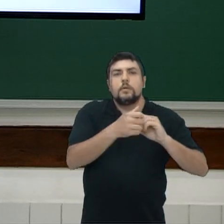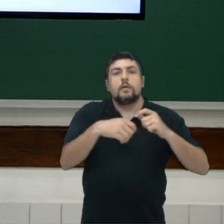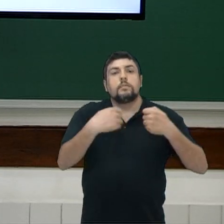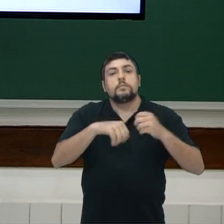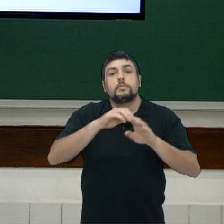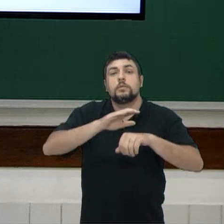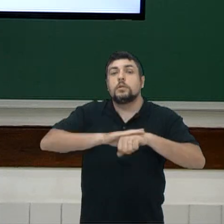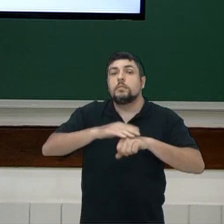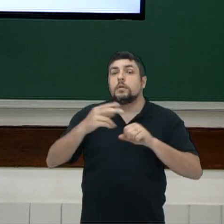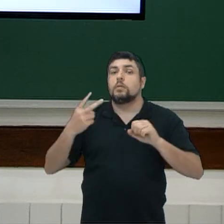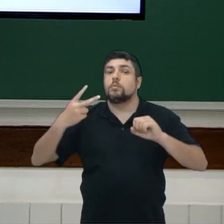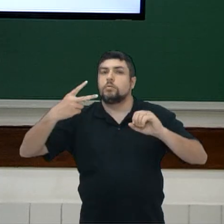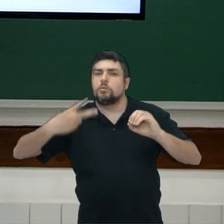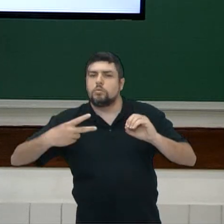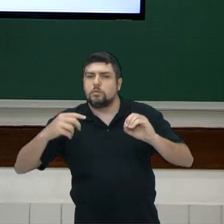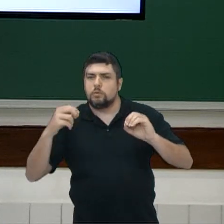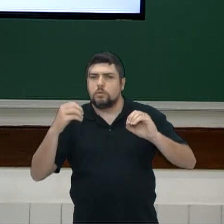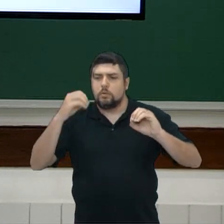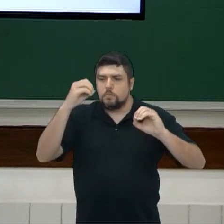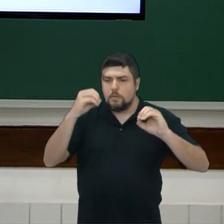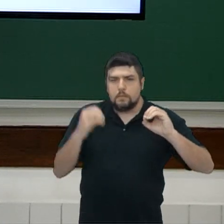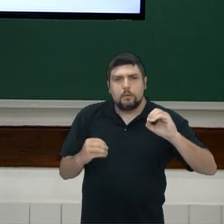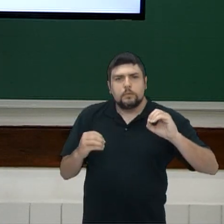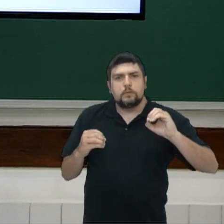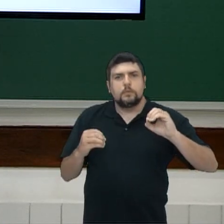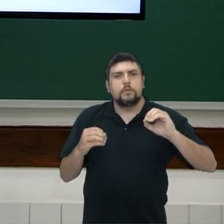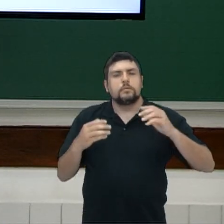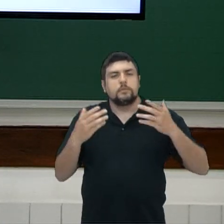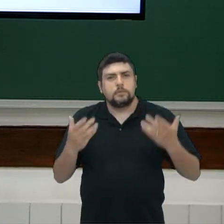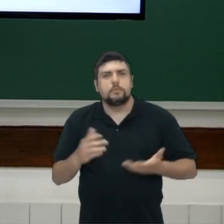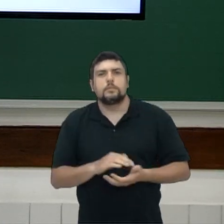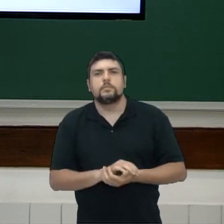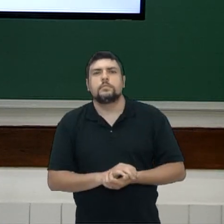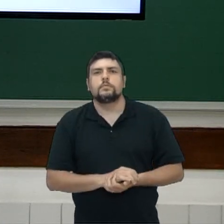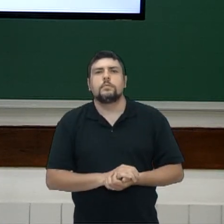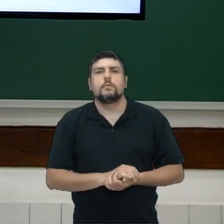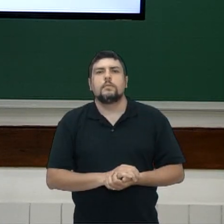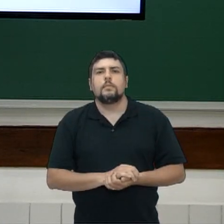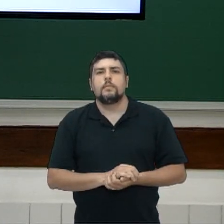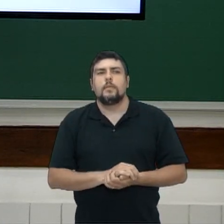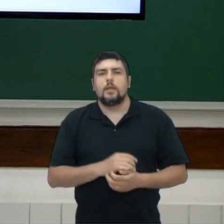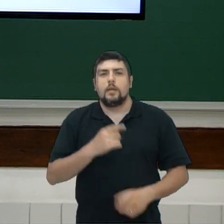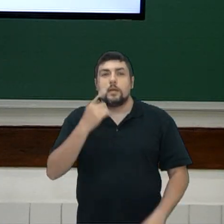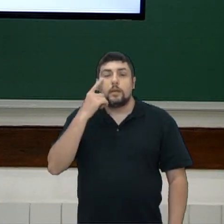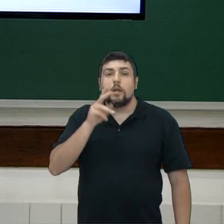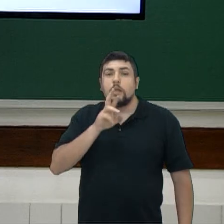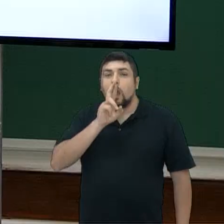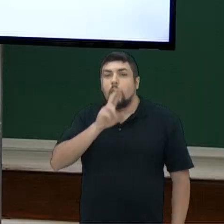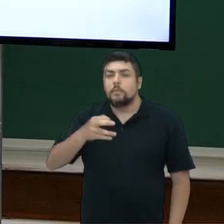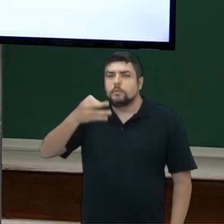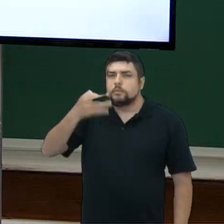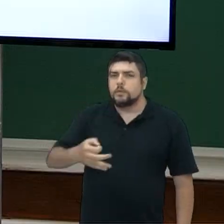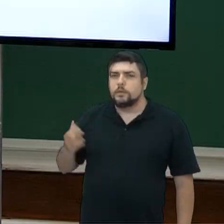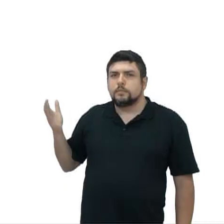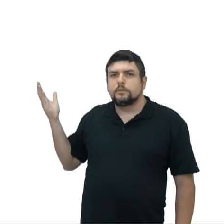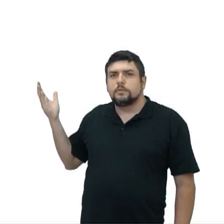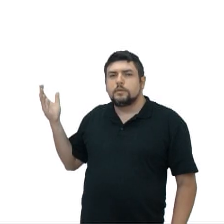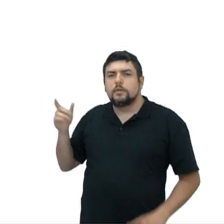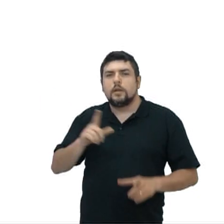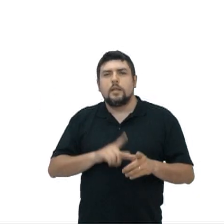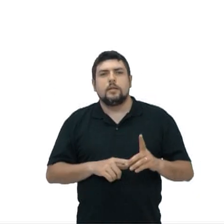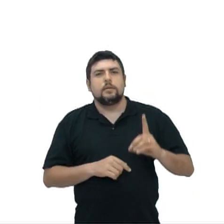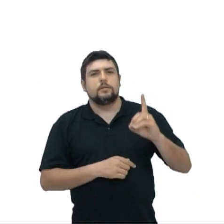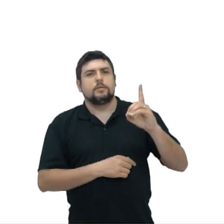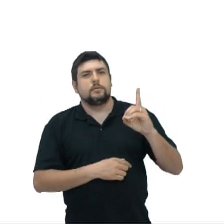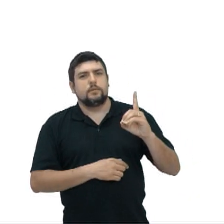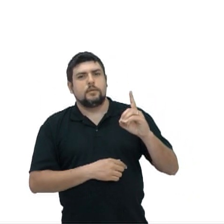para completar e validar a regra do octeto. Portanto, galera, a resposta correta é a letra D,